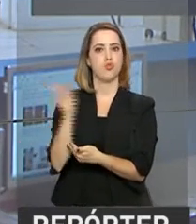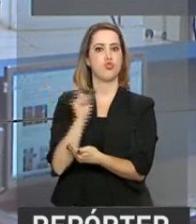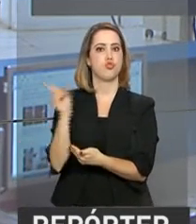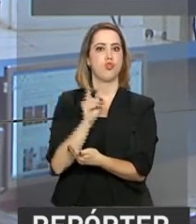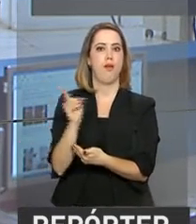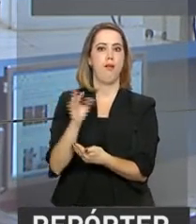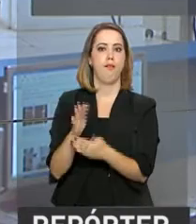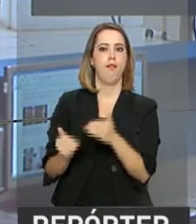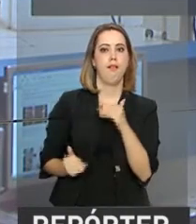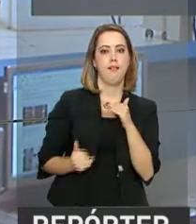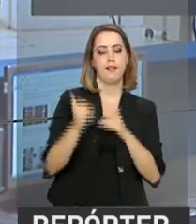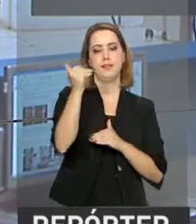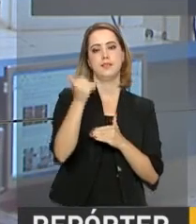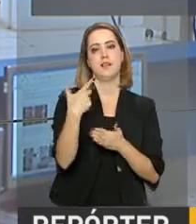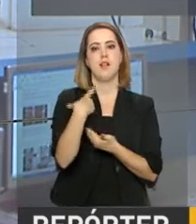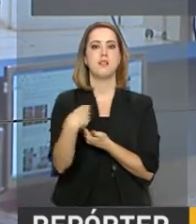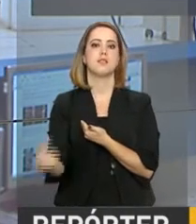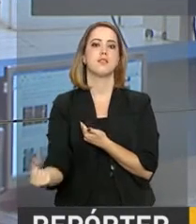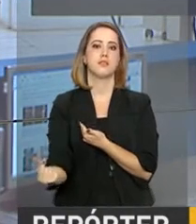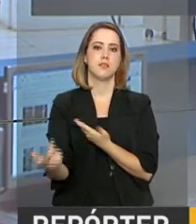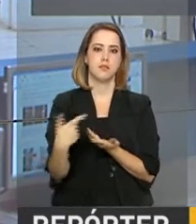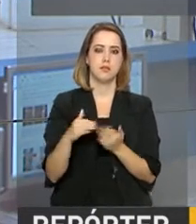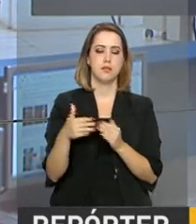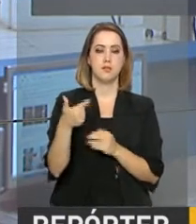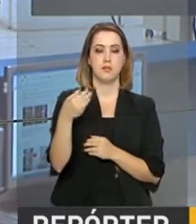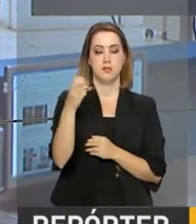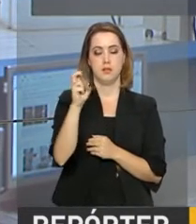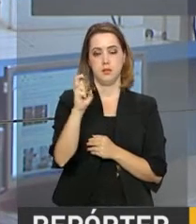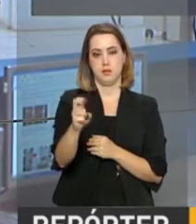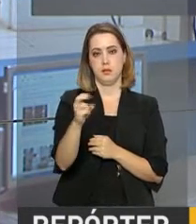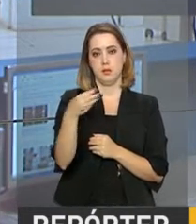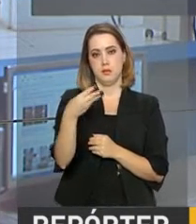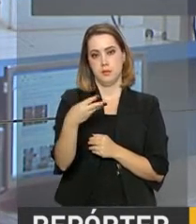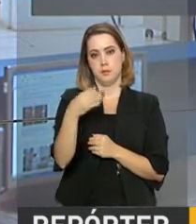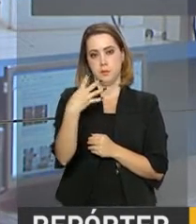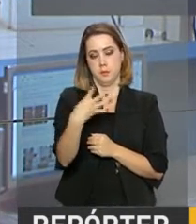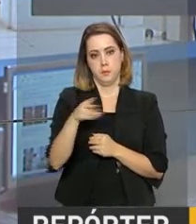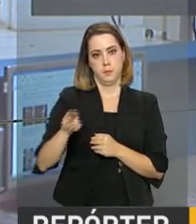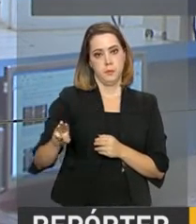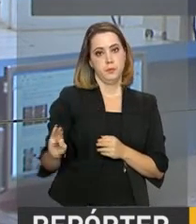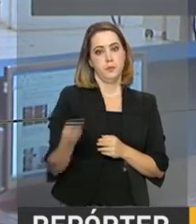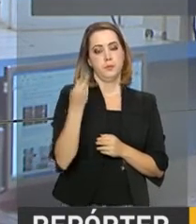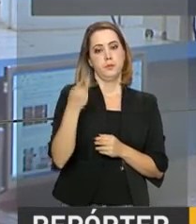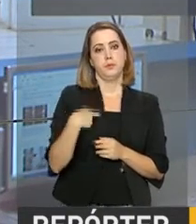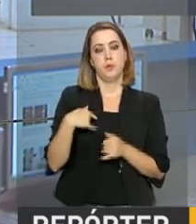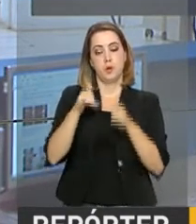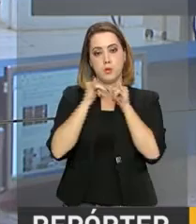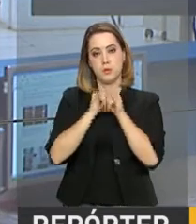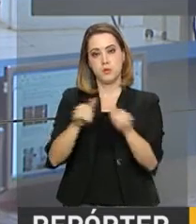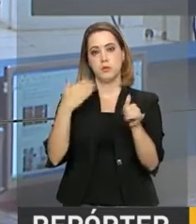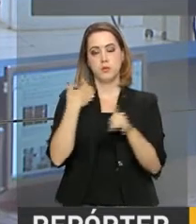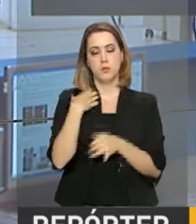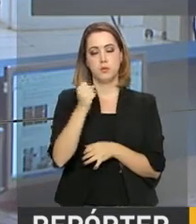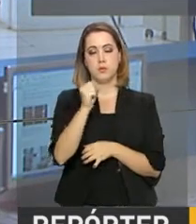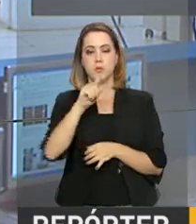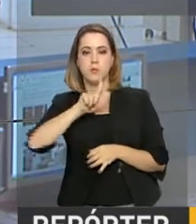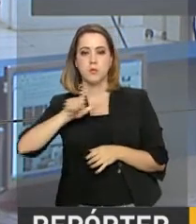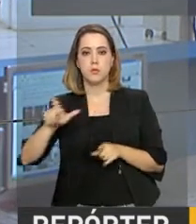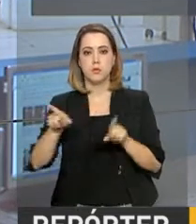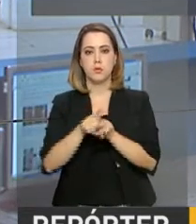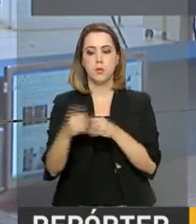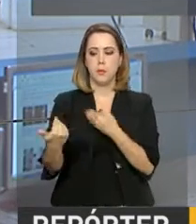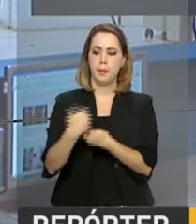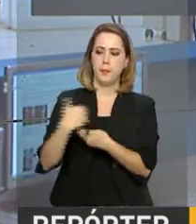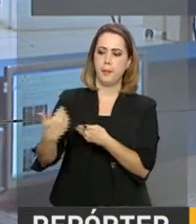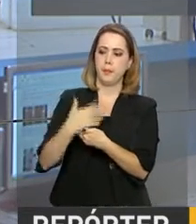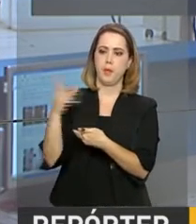em 534 milhões isso na primeira semana de outubro as informações do banco central mostram ainda que o ingresso de divisas no